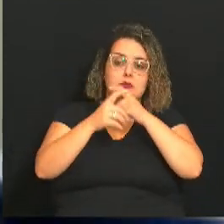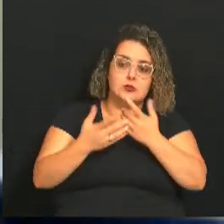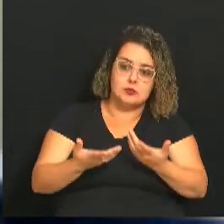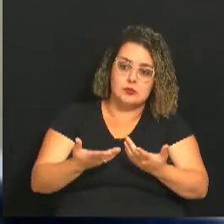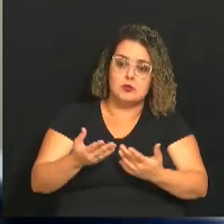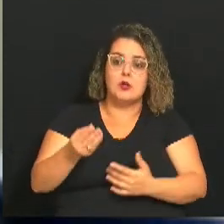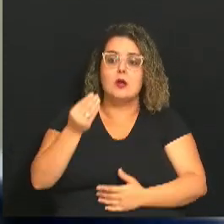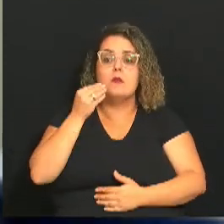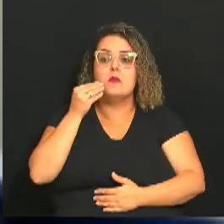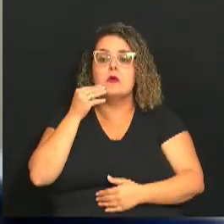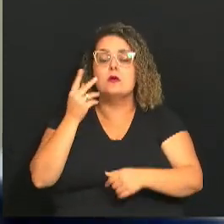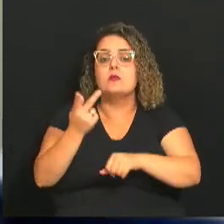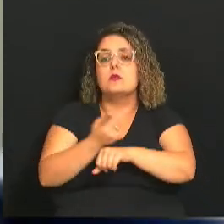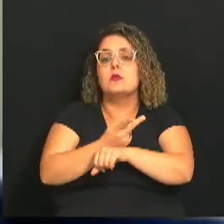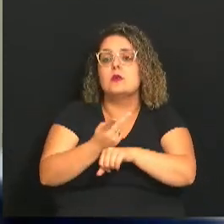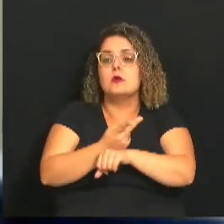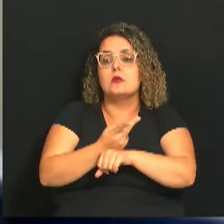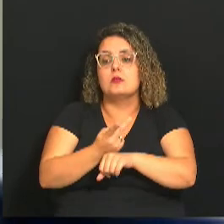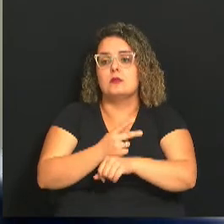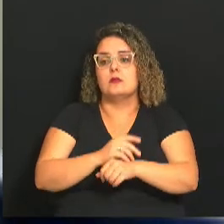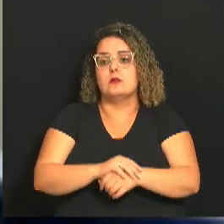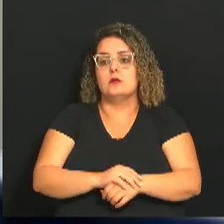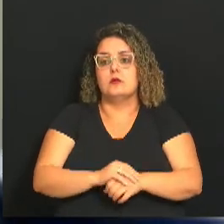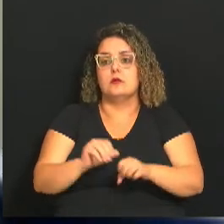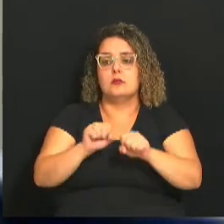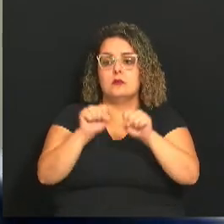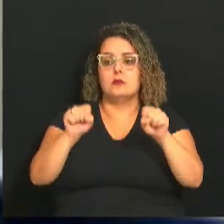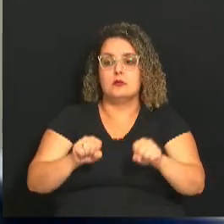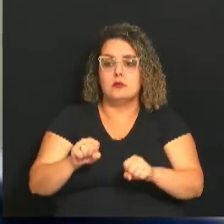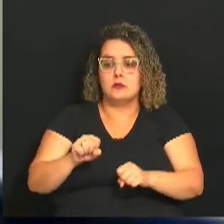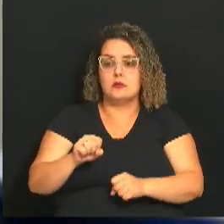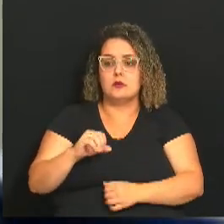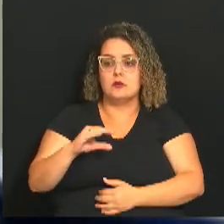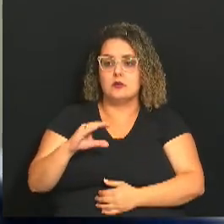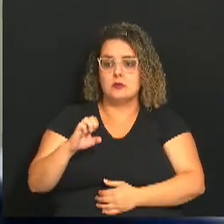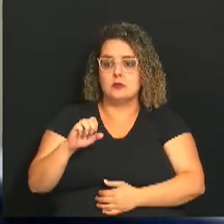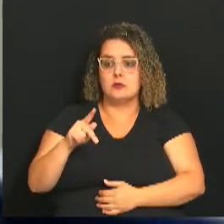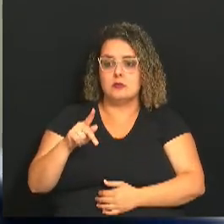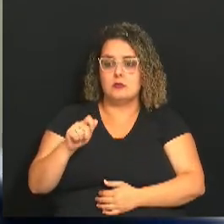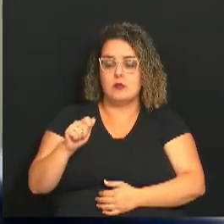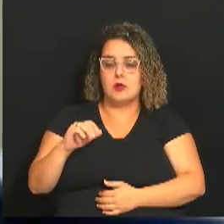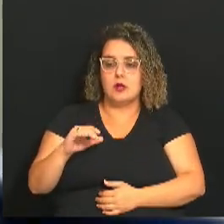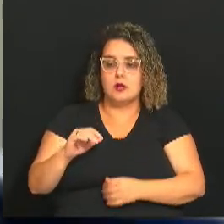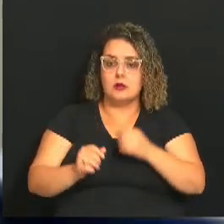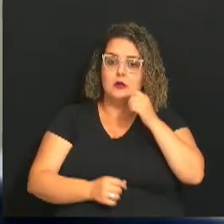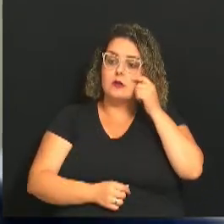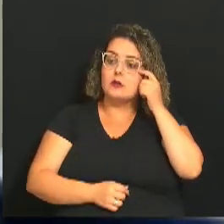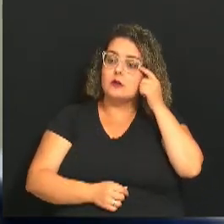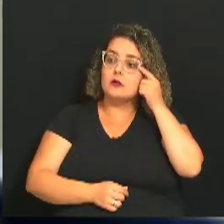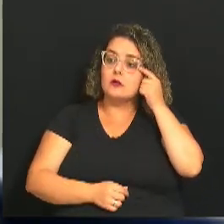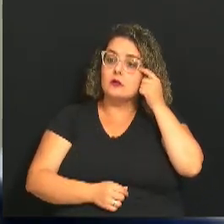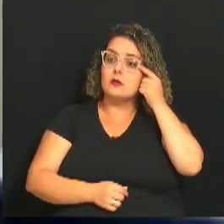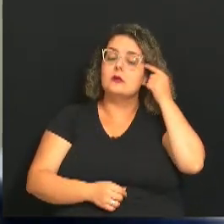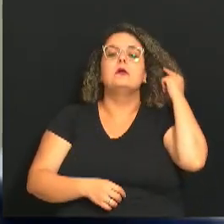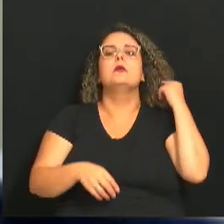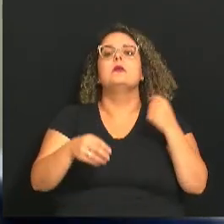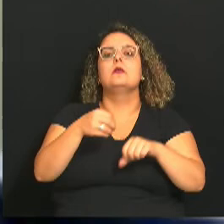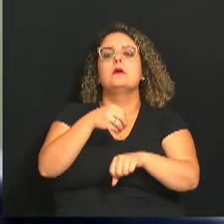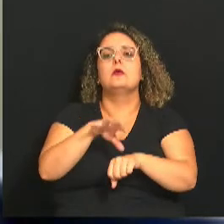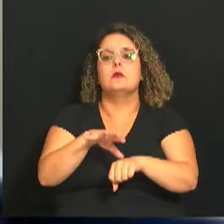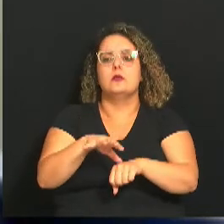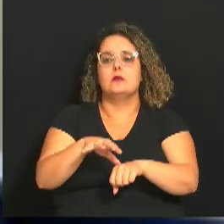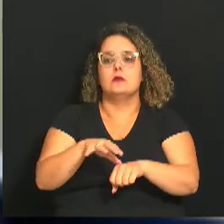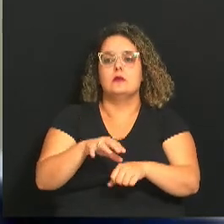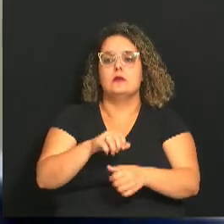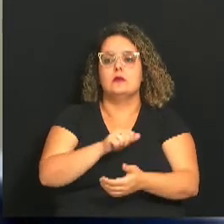tentar buscar, às vezes até no software da CEPAGRE, né? Jogar uma informação para o aplicativo, isso seria um divisor